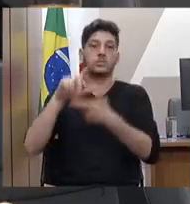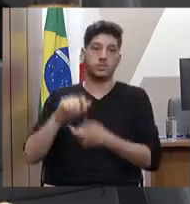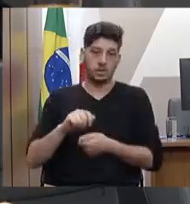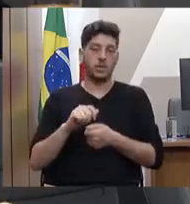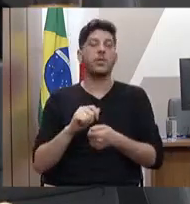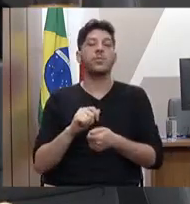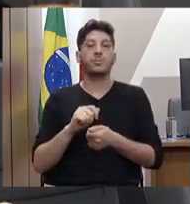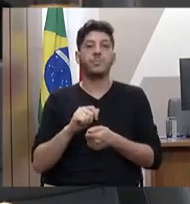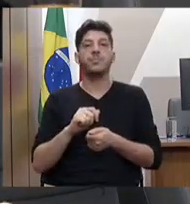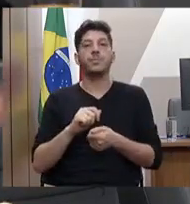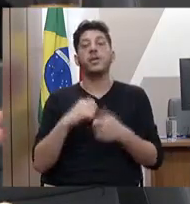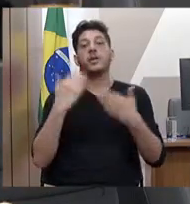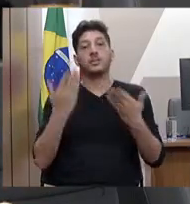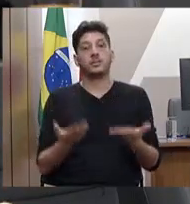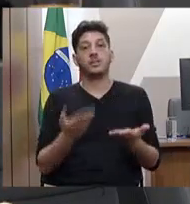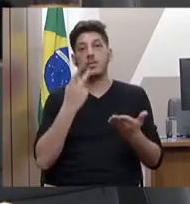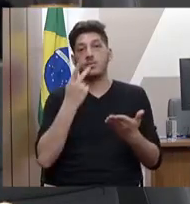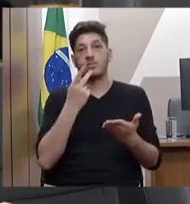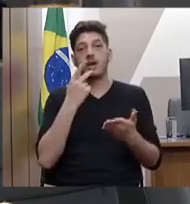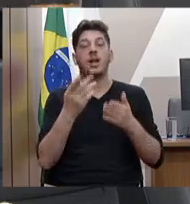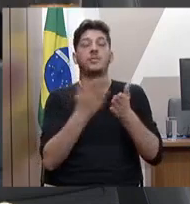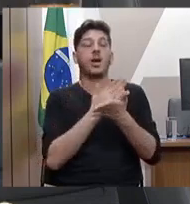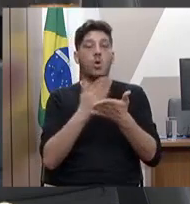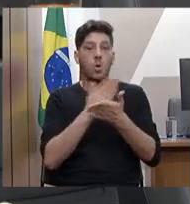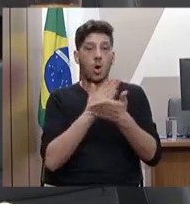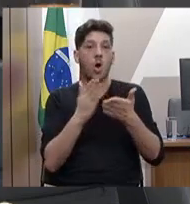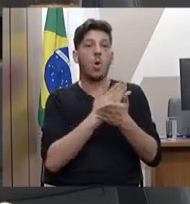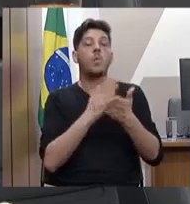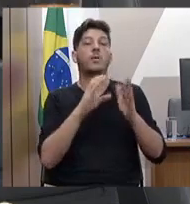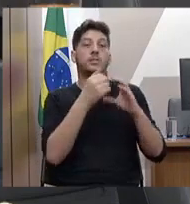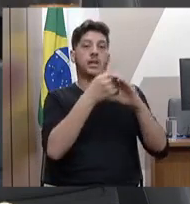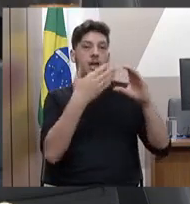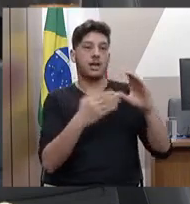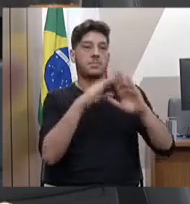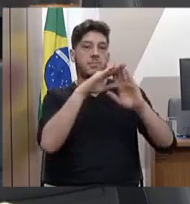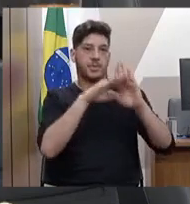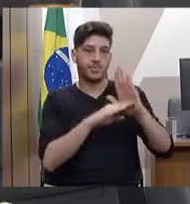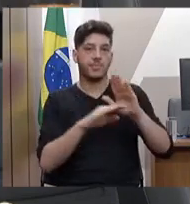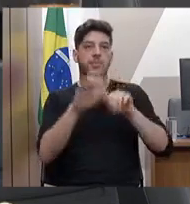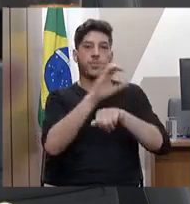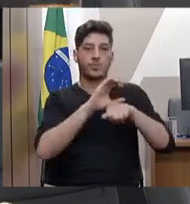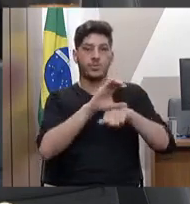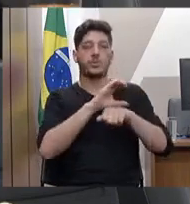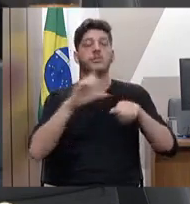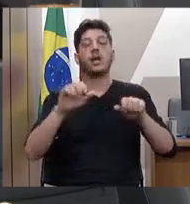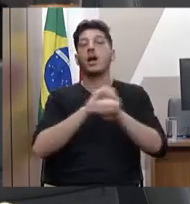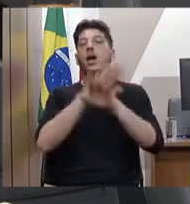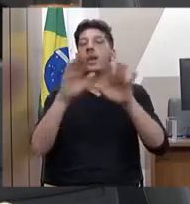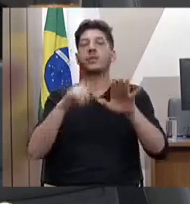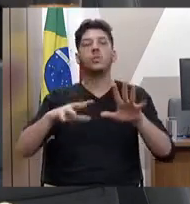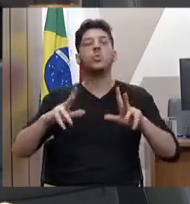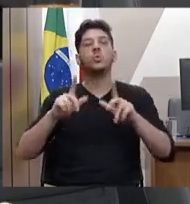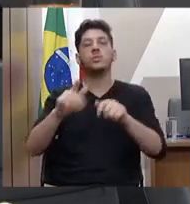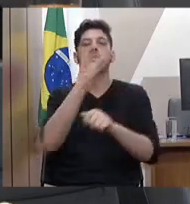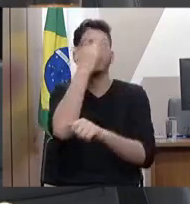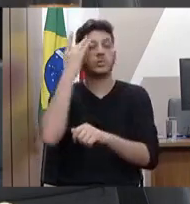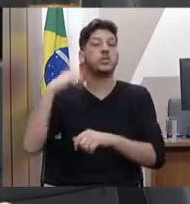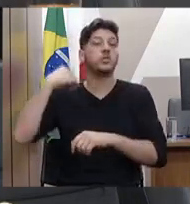né então a parte também de princípios constitucionais isso é muito claro para os operadores de direito para